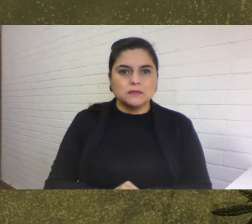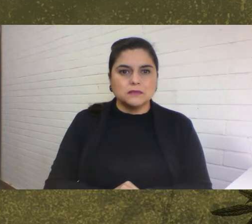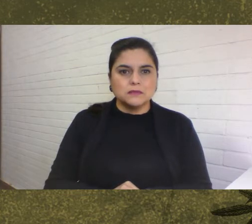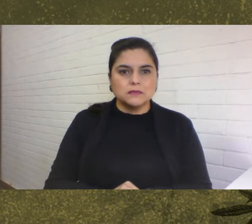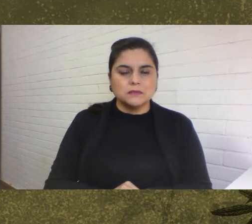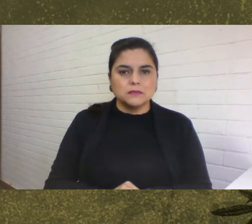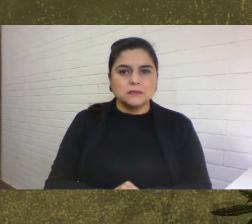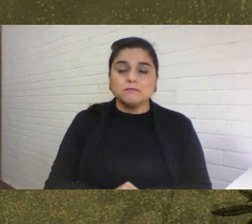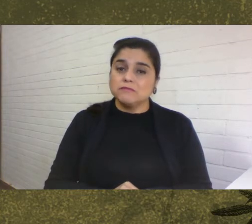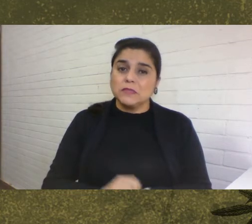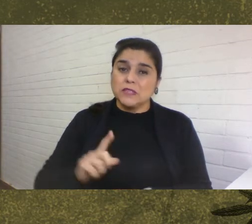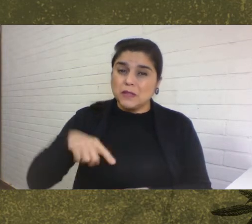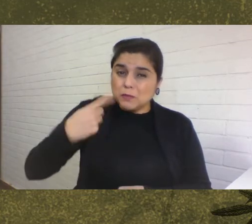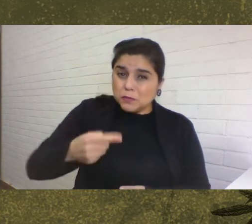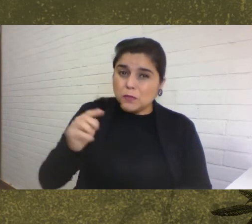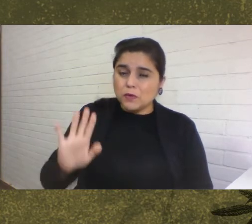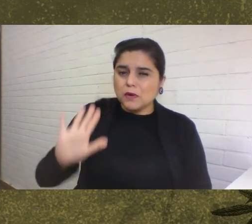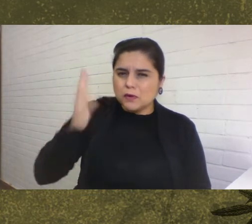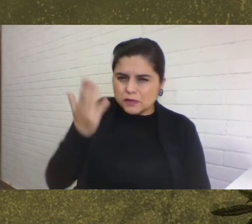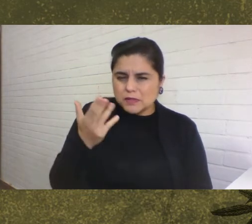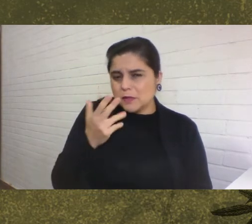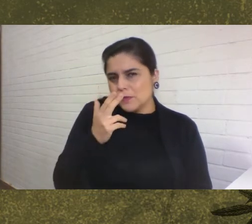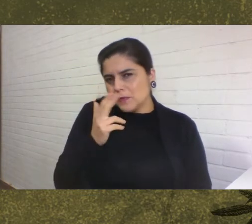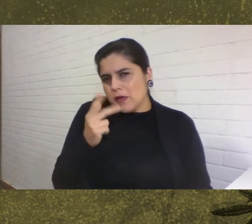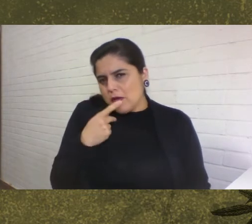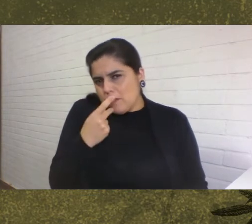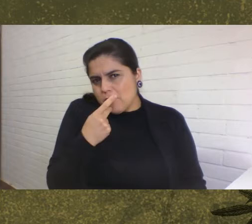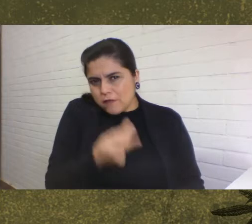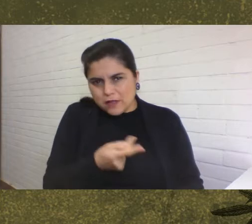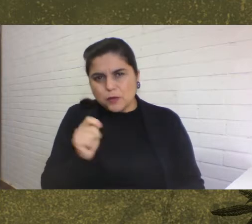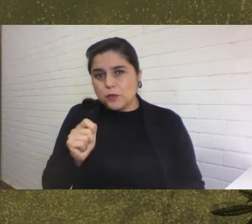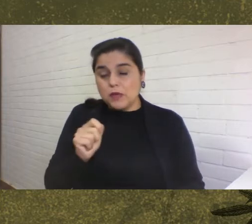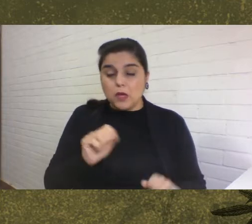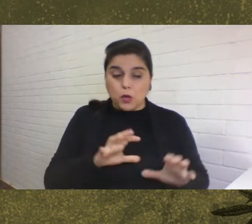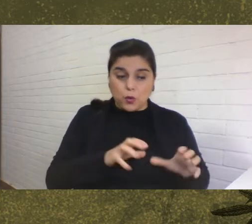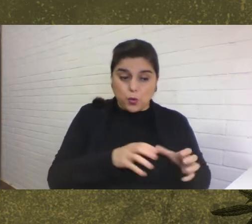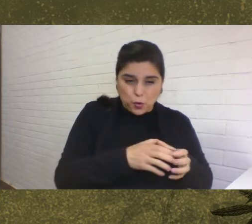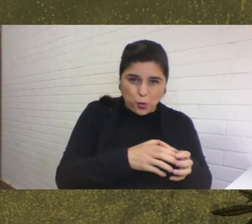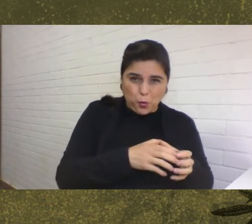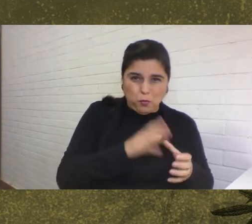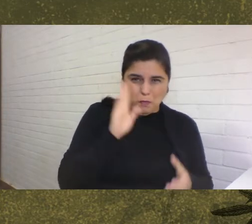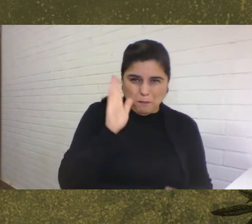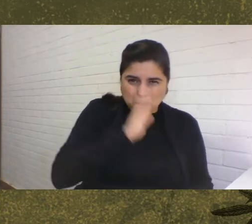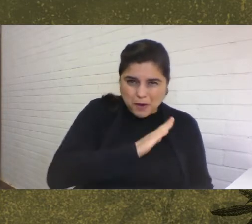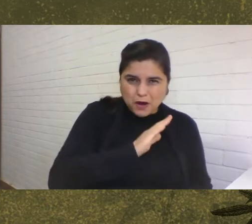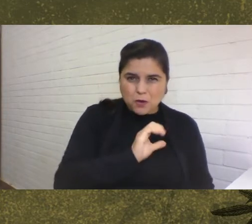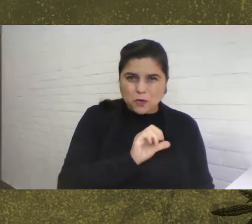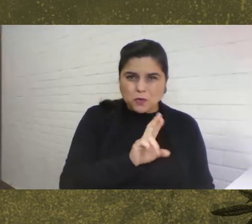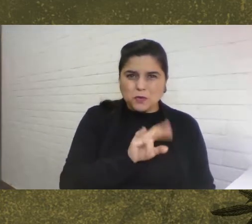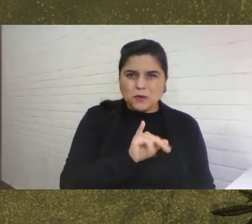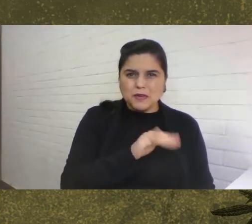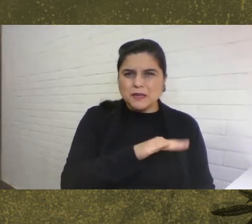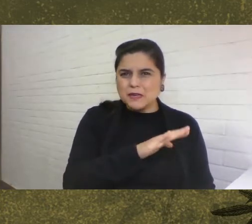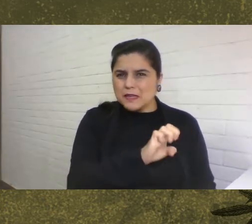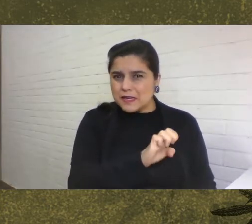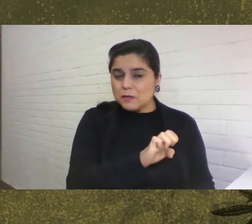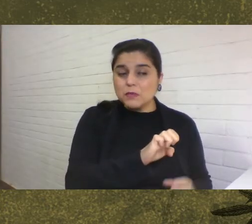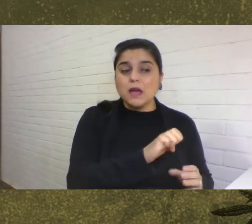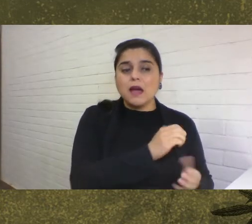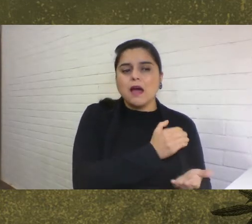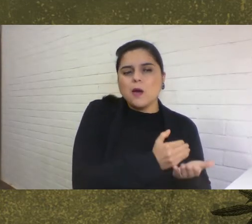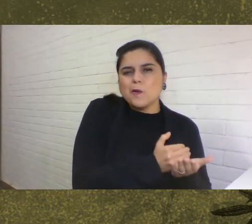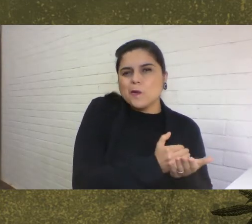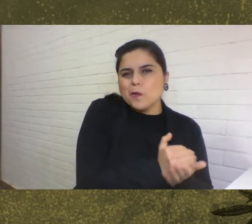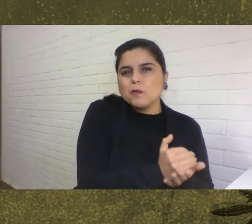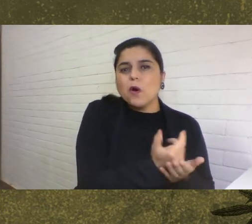eu diria que organizações criminosas, chamemos-lhe assim, introduzem no nosso mercado todas as